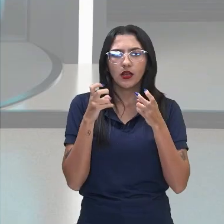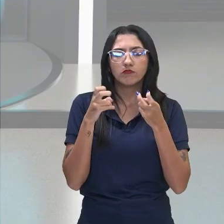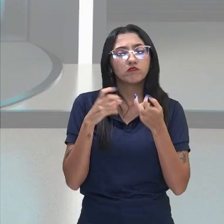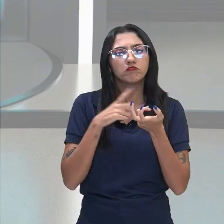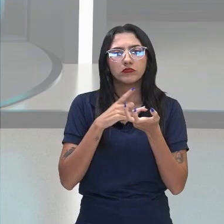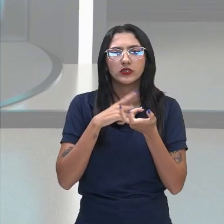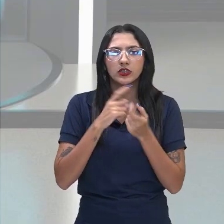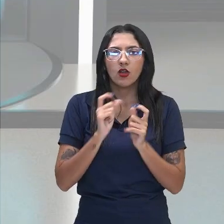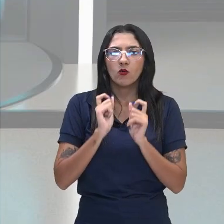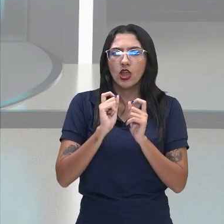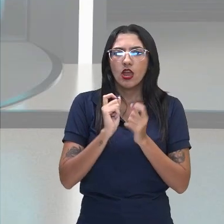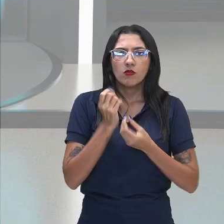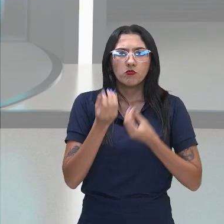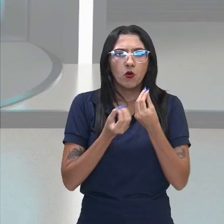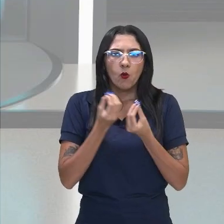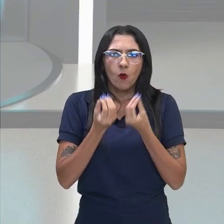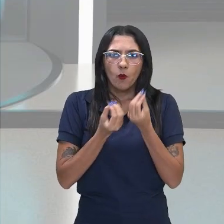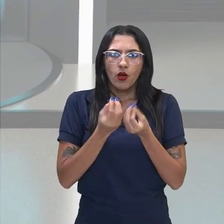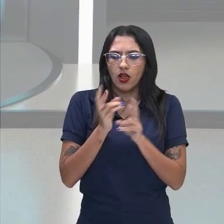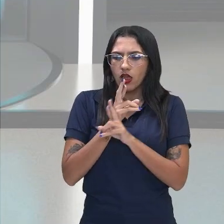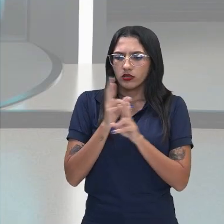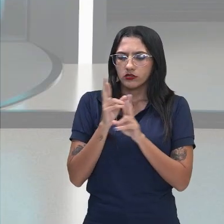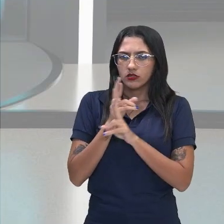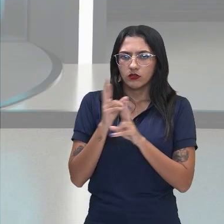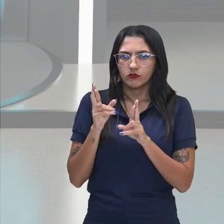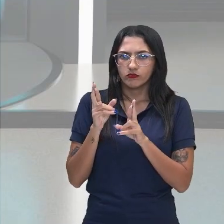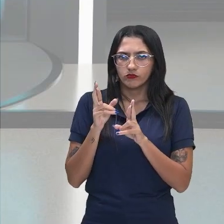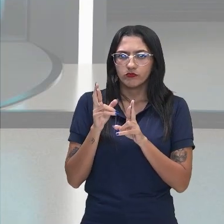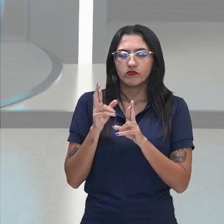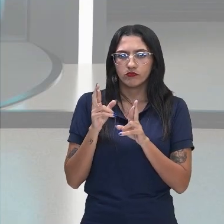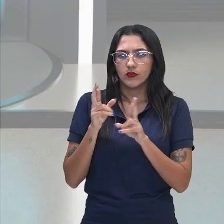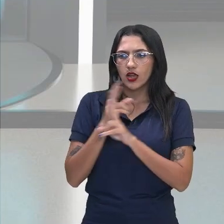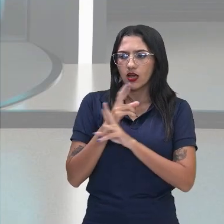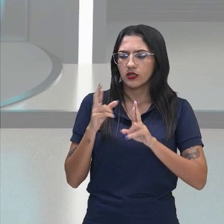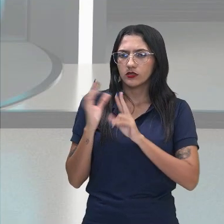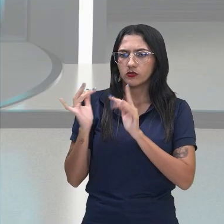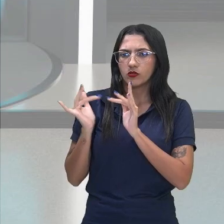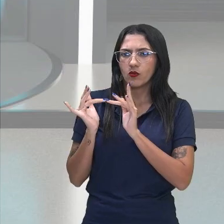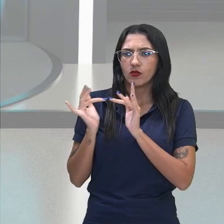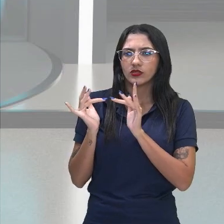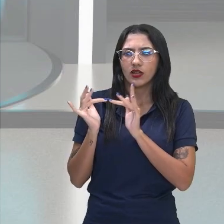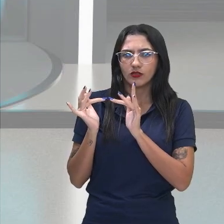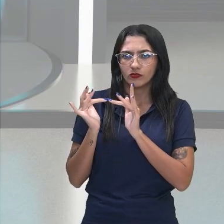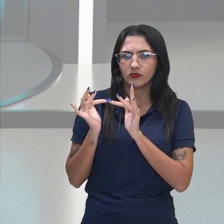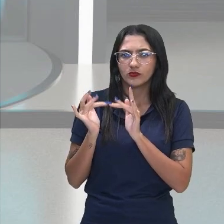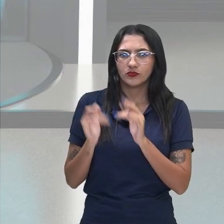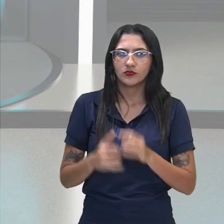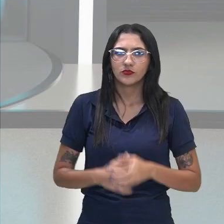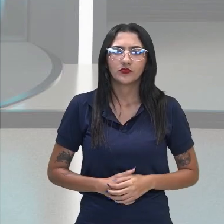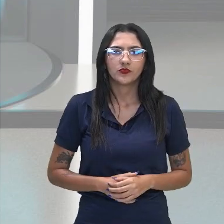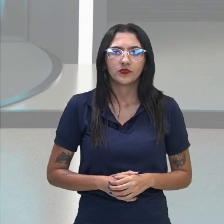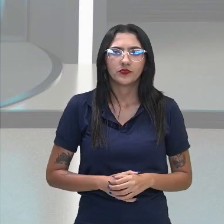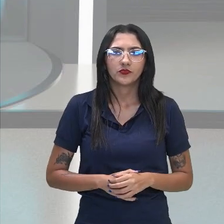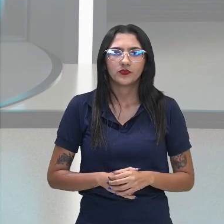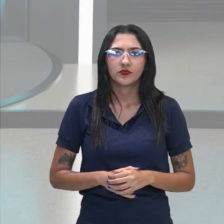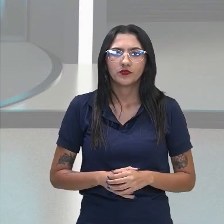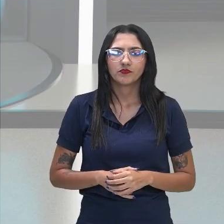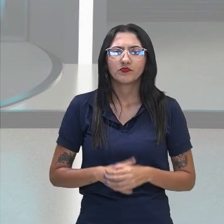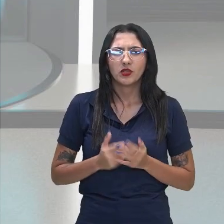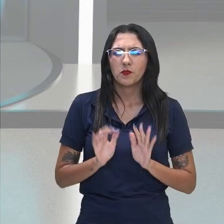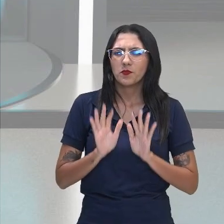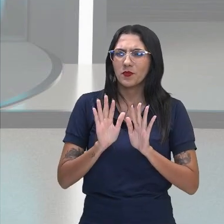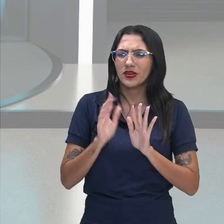do objeto também comigo. Existe uma relação desse contato. É um